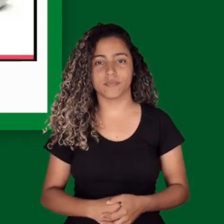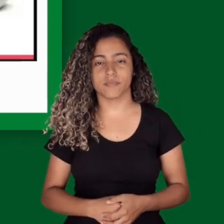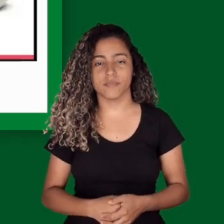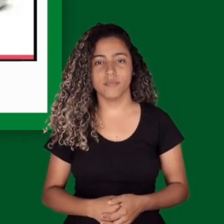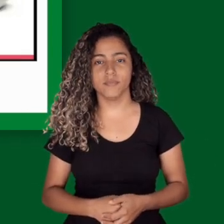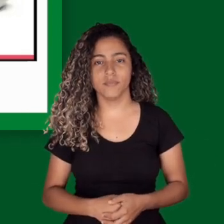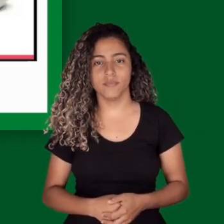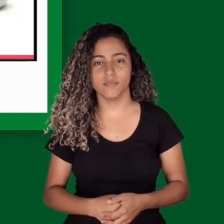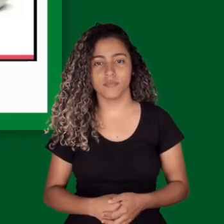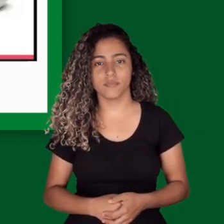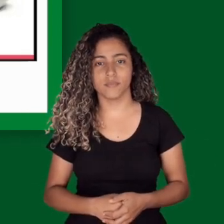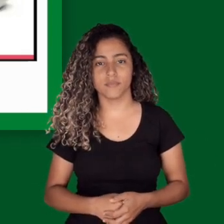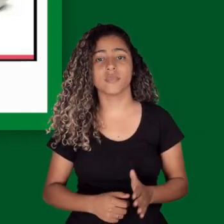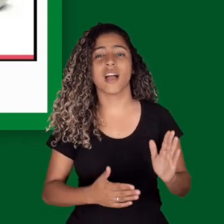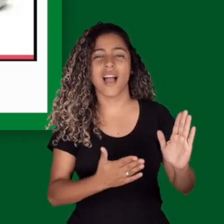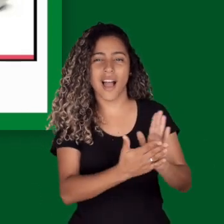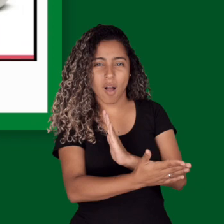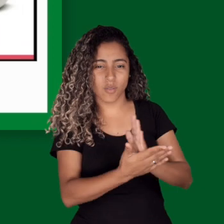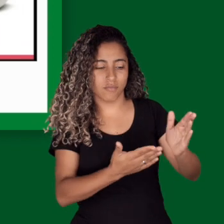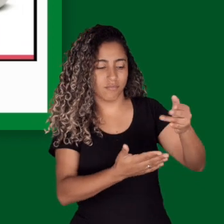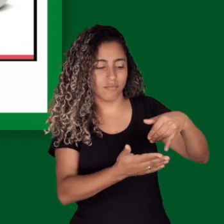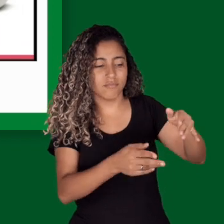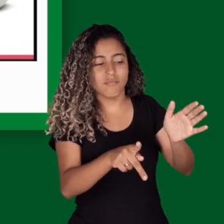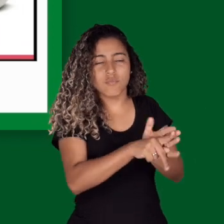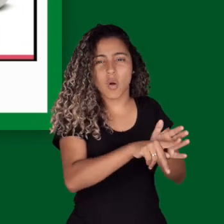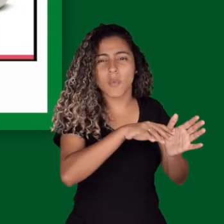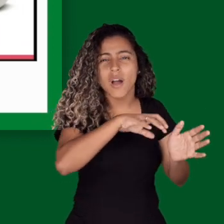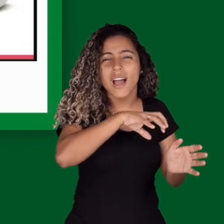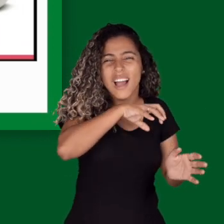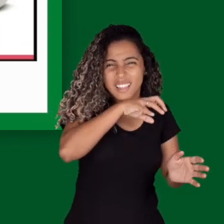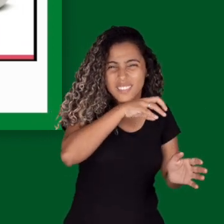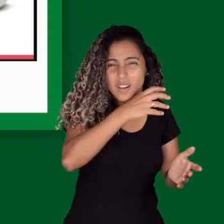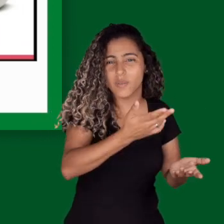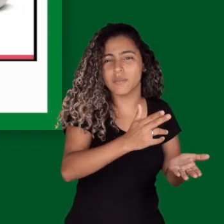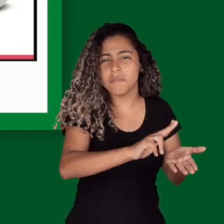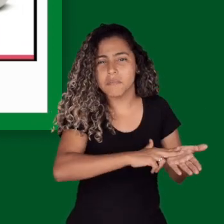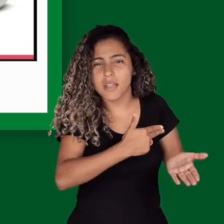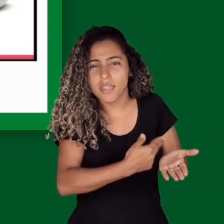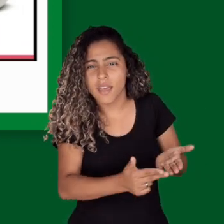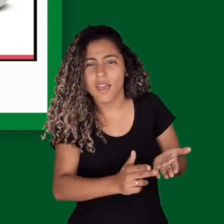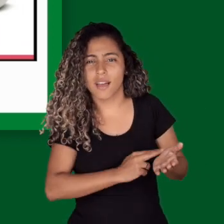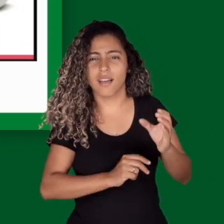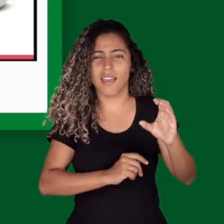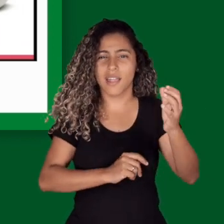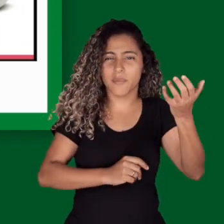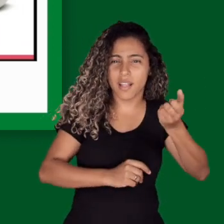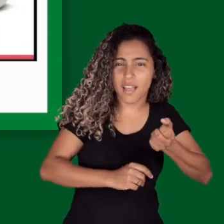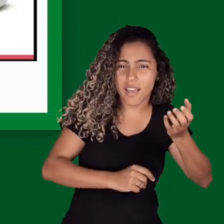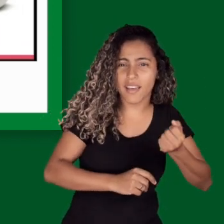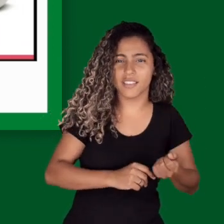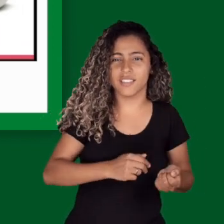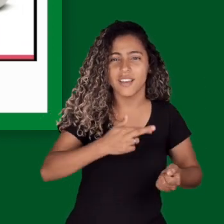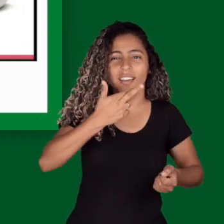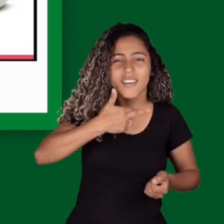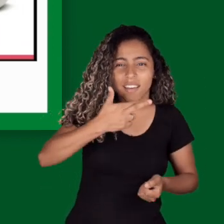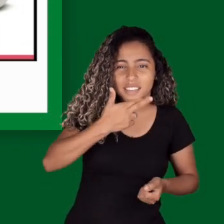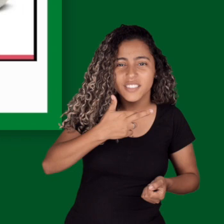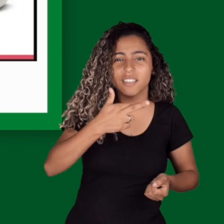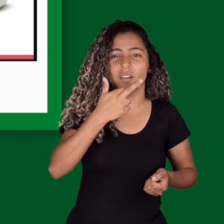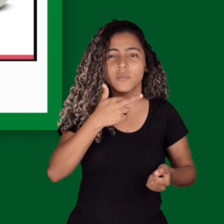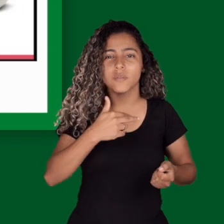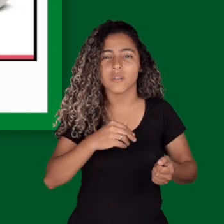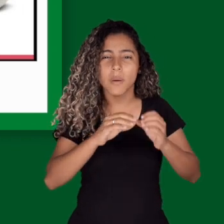Já as gorduras que são de origem animal, como a manteiga, o creme de leite, o requeijão e ainda aqui podemos citar a banha de